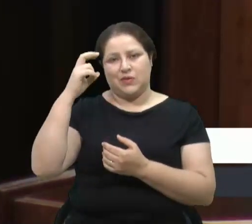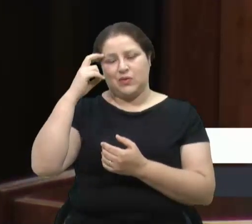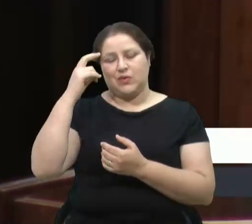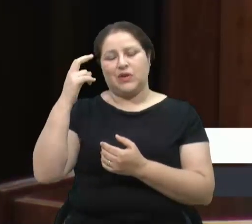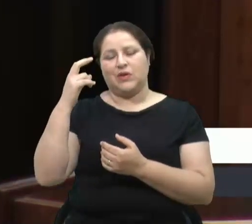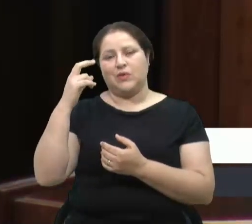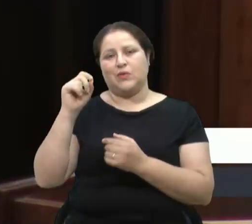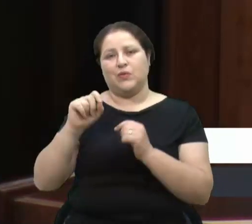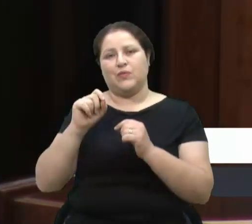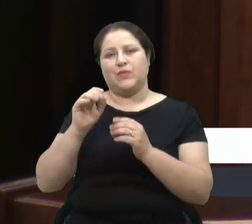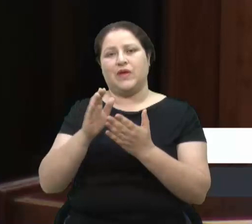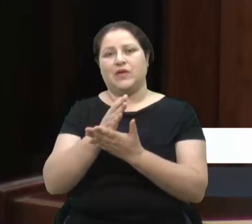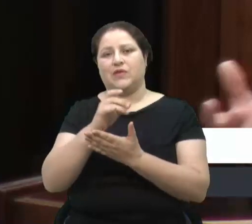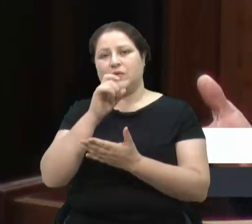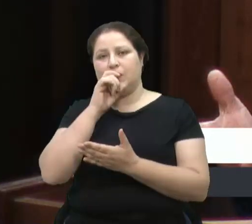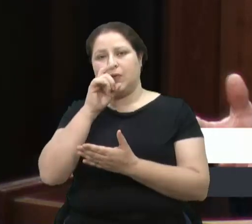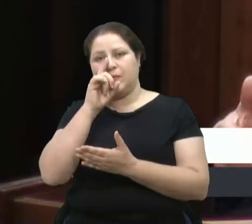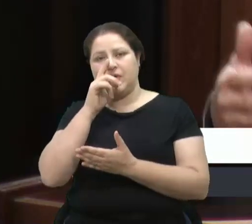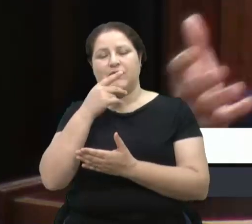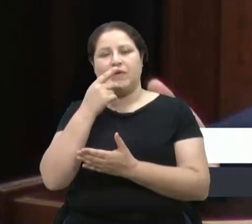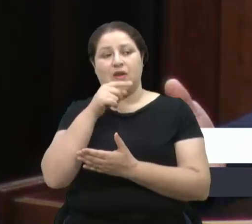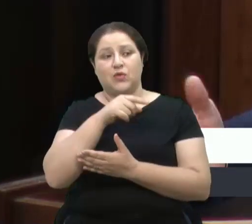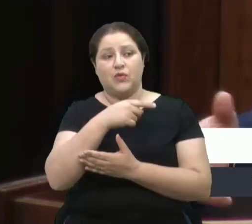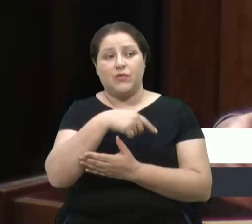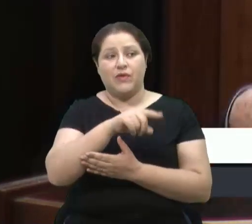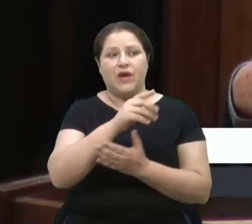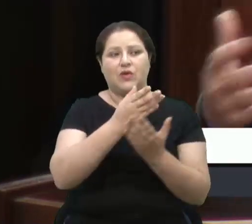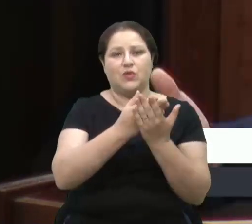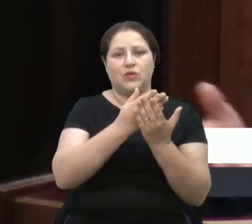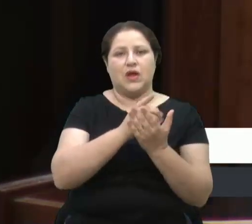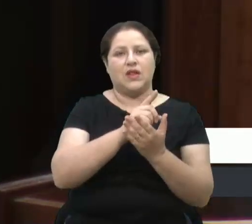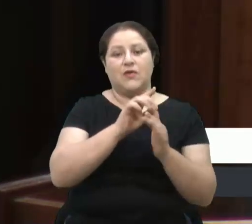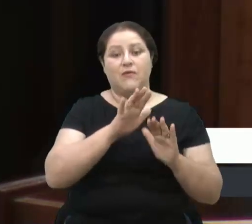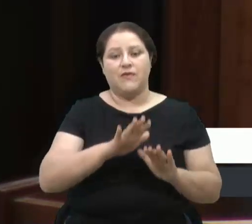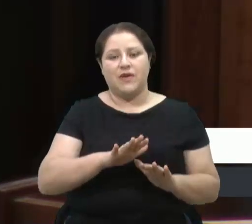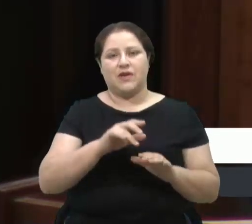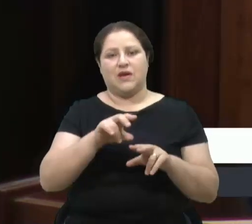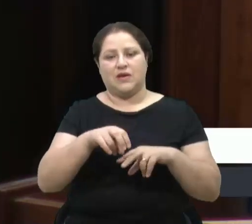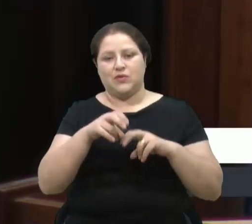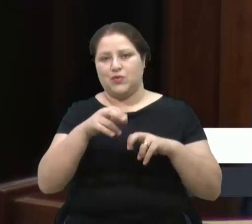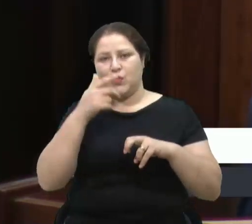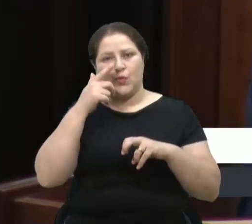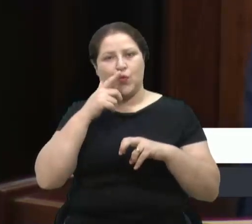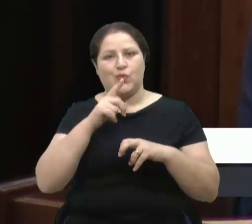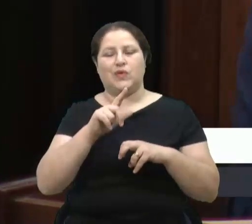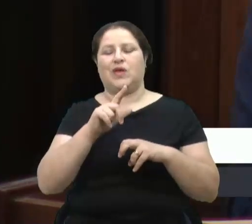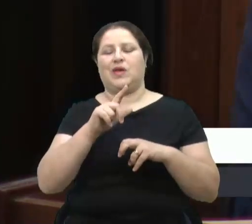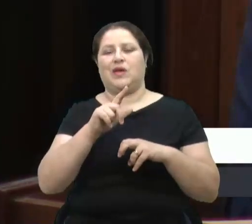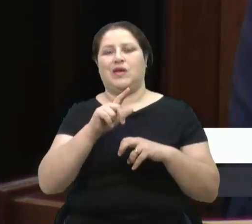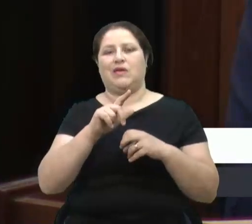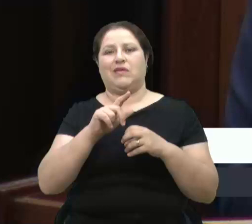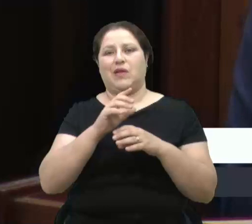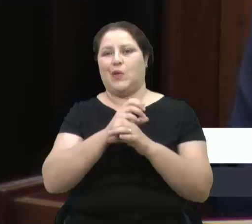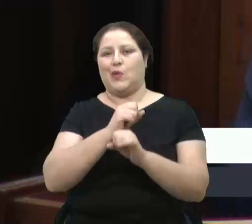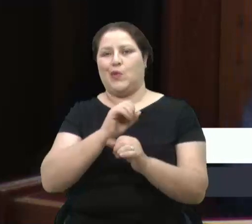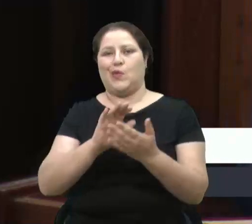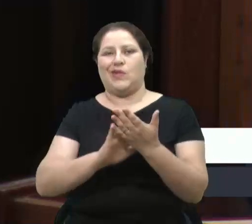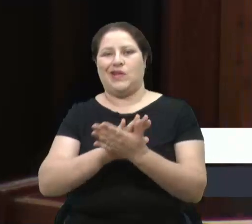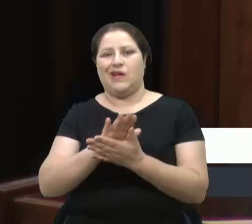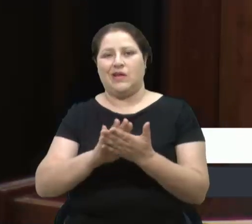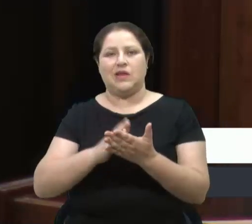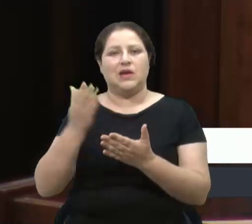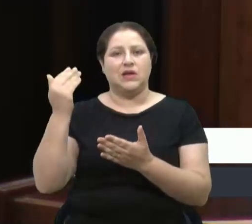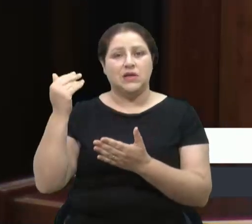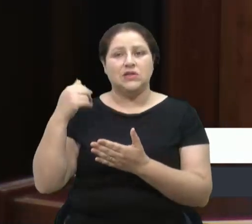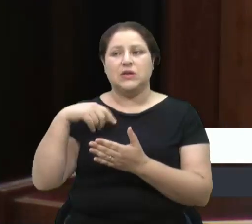que os pais dizem vai estudar não fica aqui agricultura não dá nada né É assim que a gente ouve ouvir